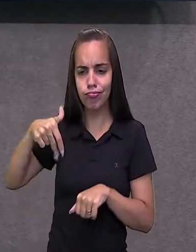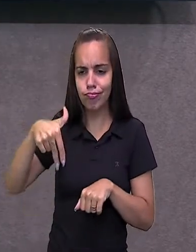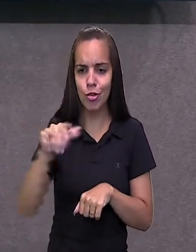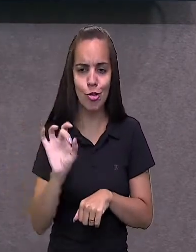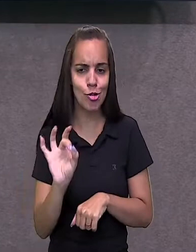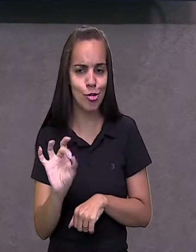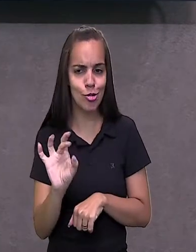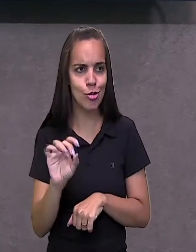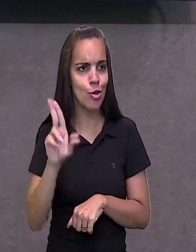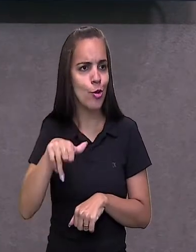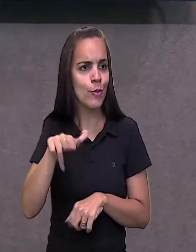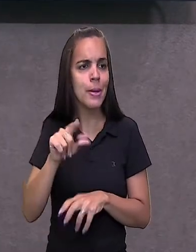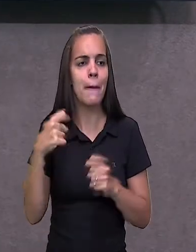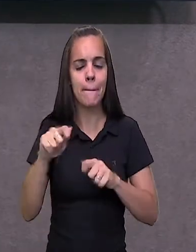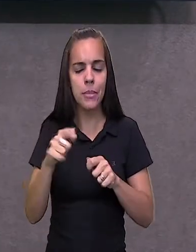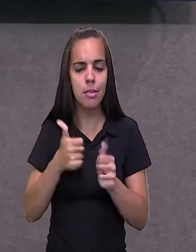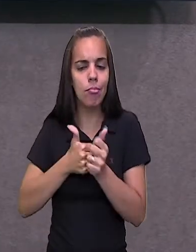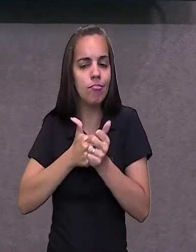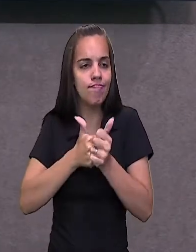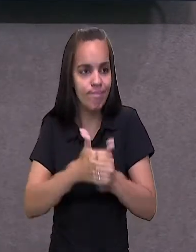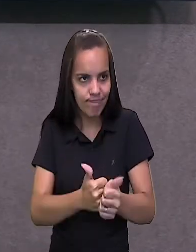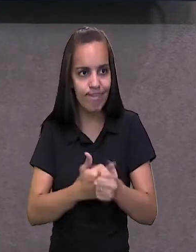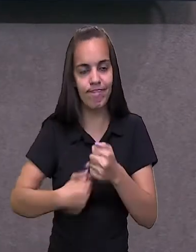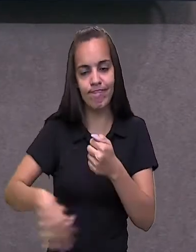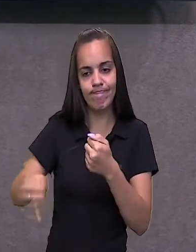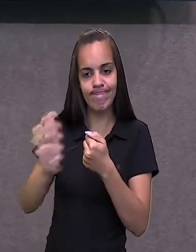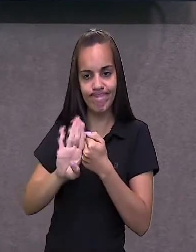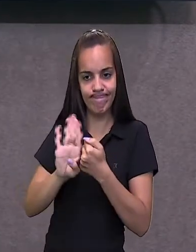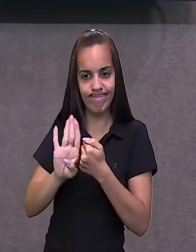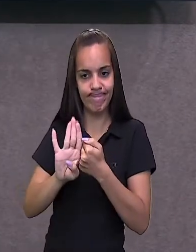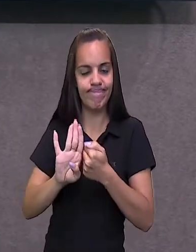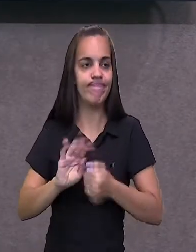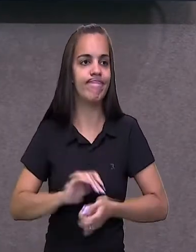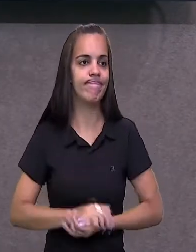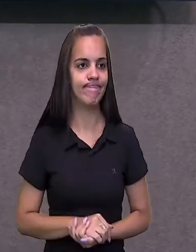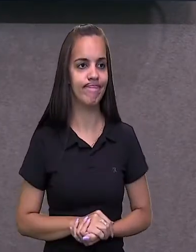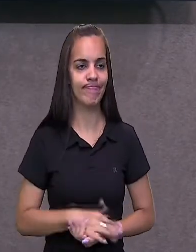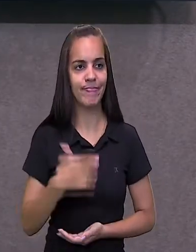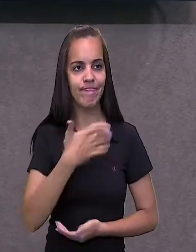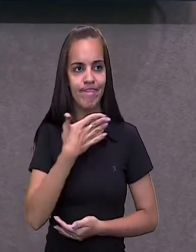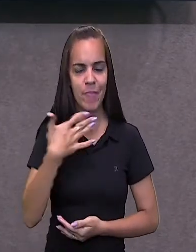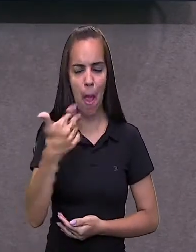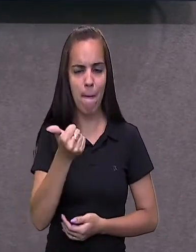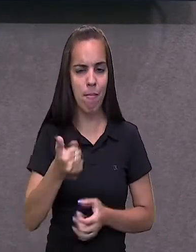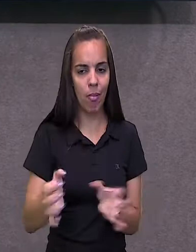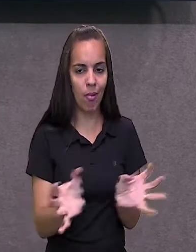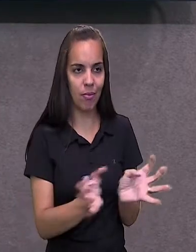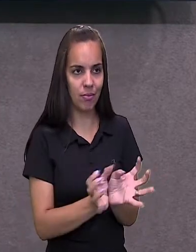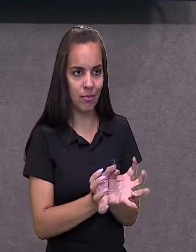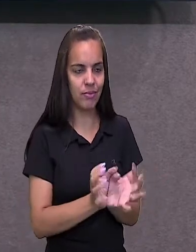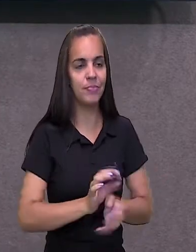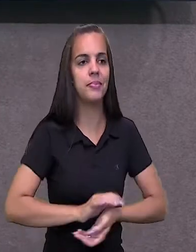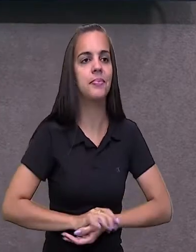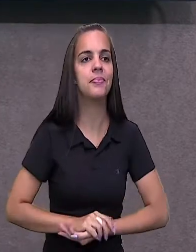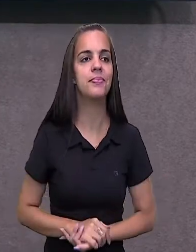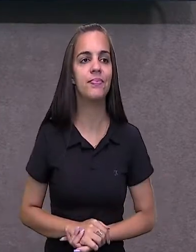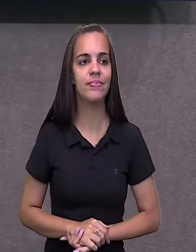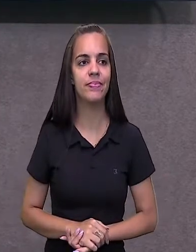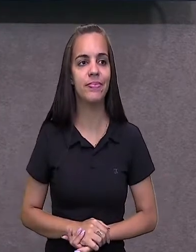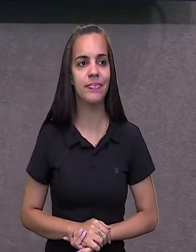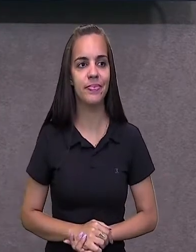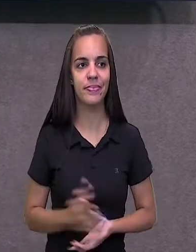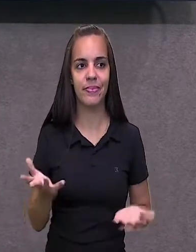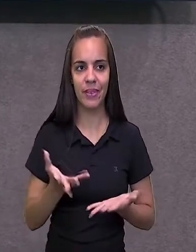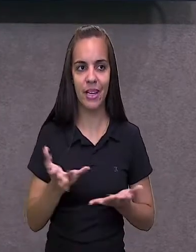enunciado, estão sempre acompanhados de um substantivo. É a menor classe. Então, aqui